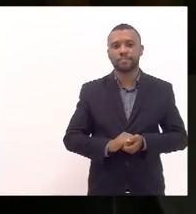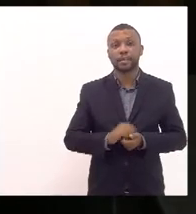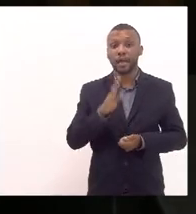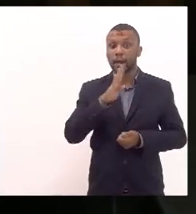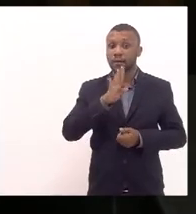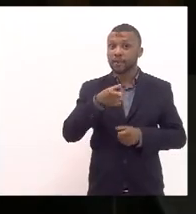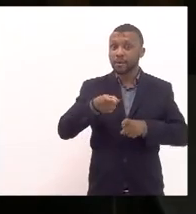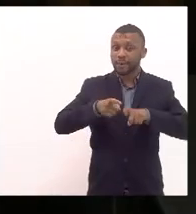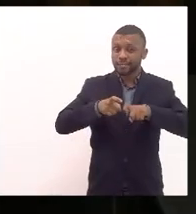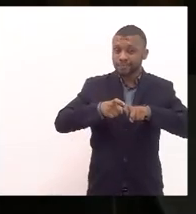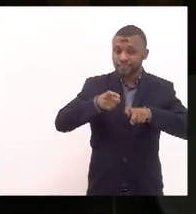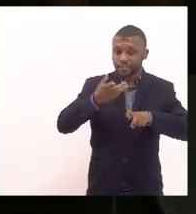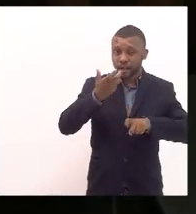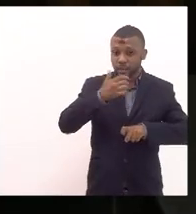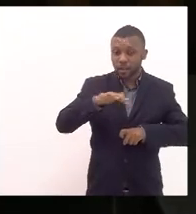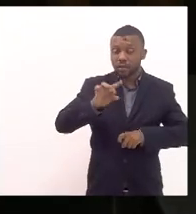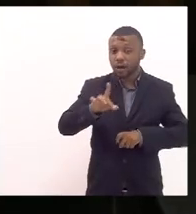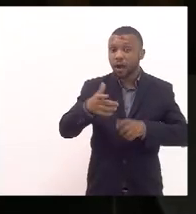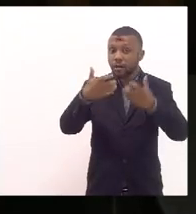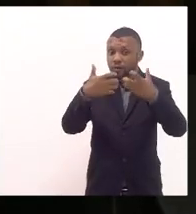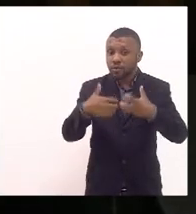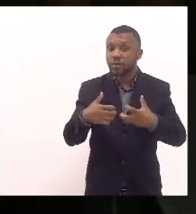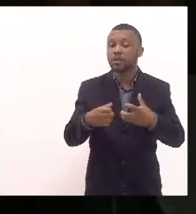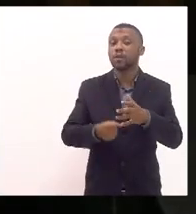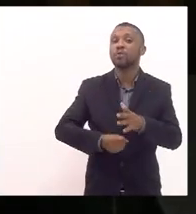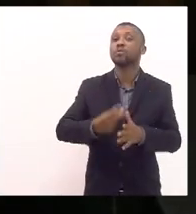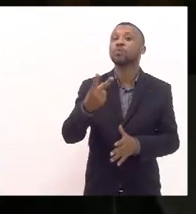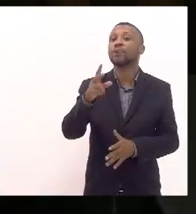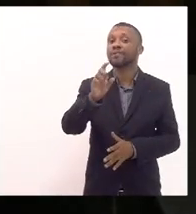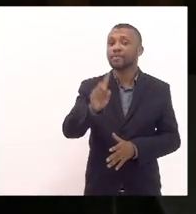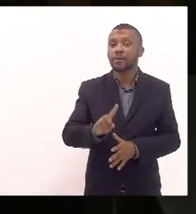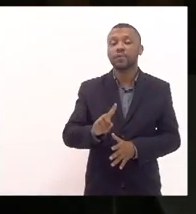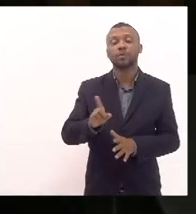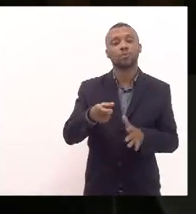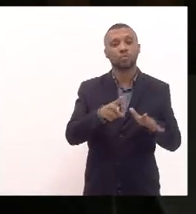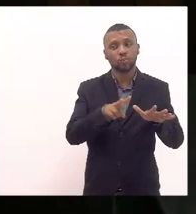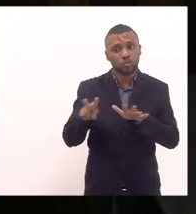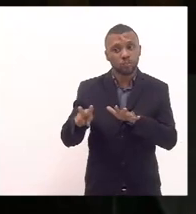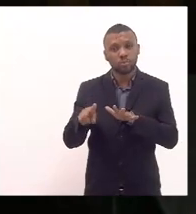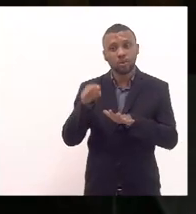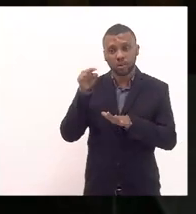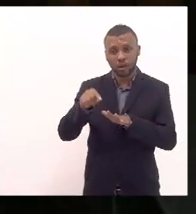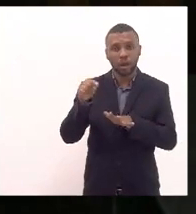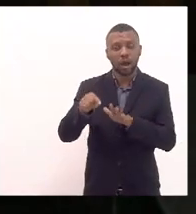pediátrica só funciona duas vezes por semana aqui ó matéria